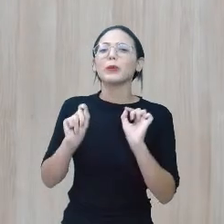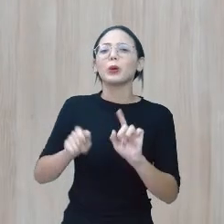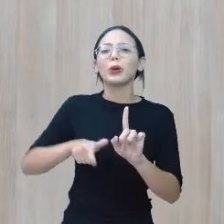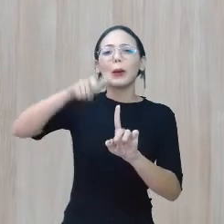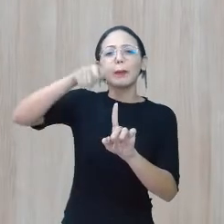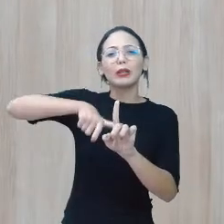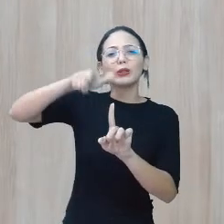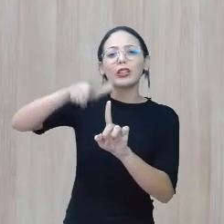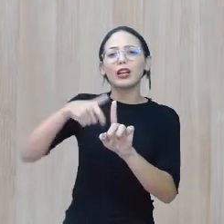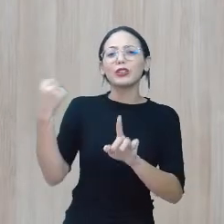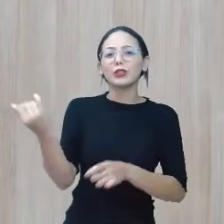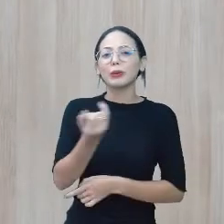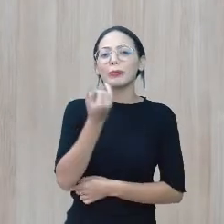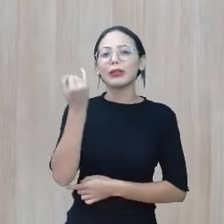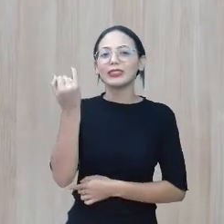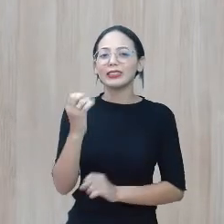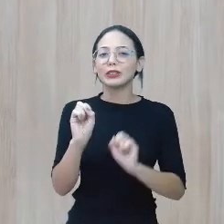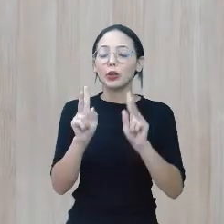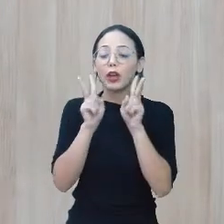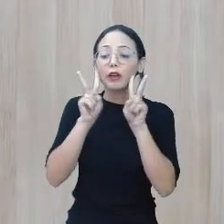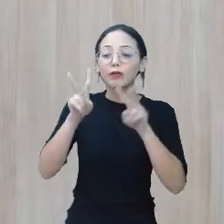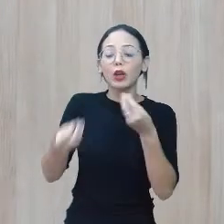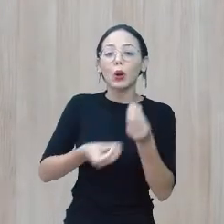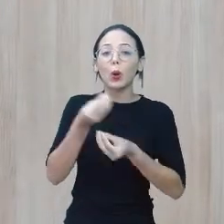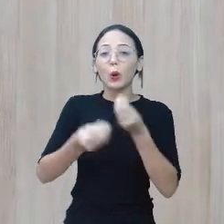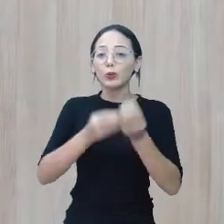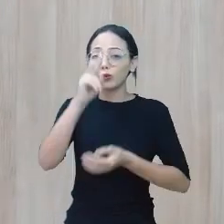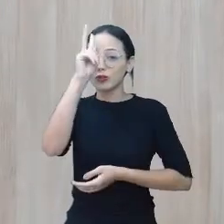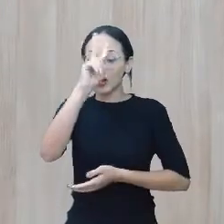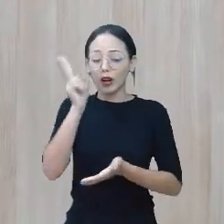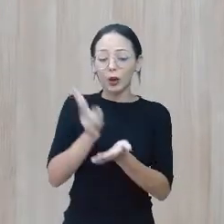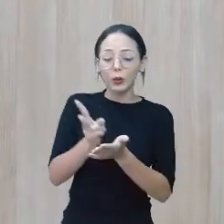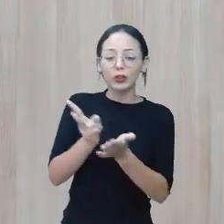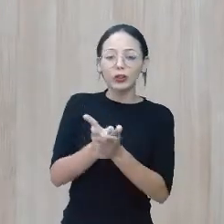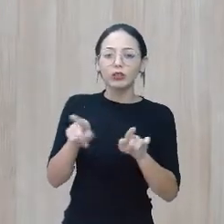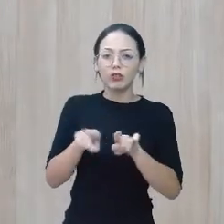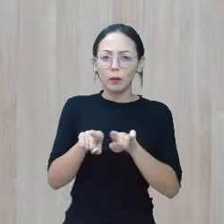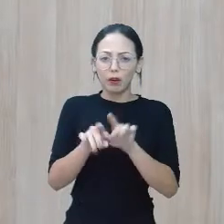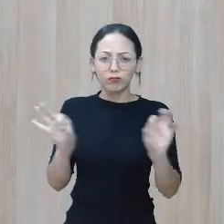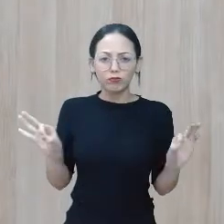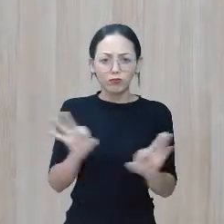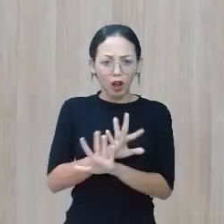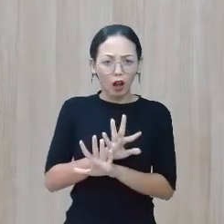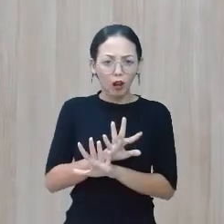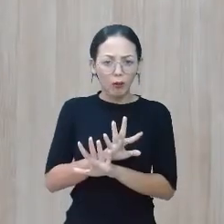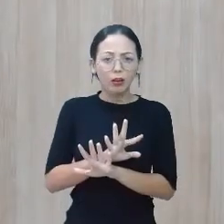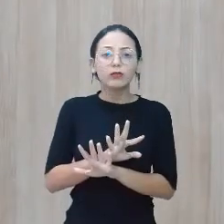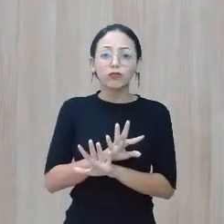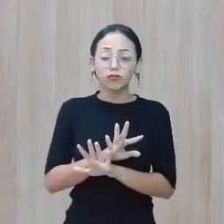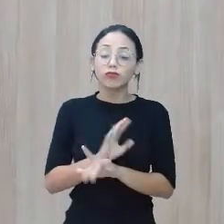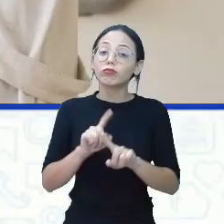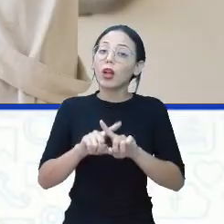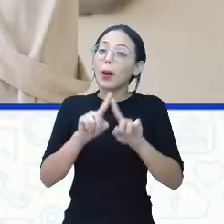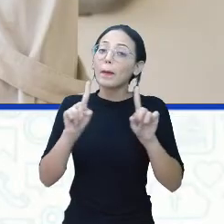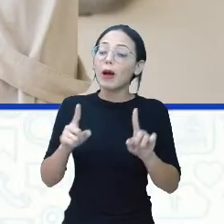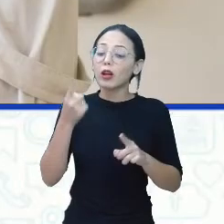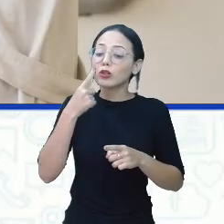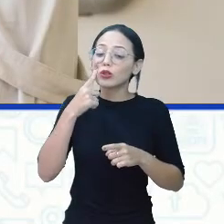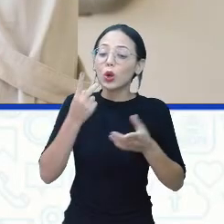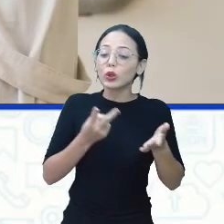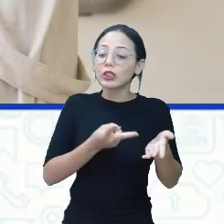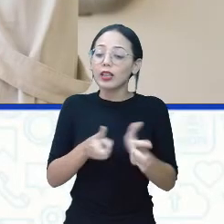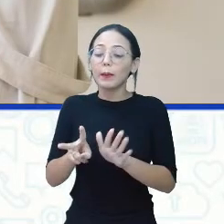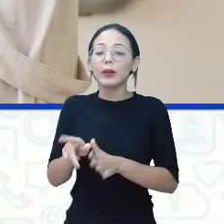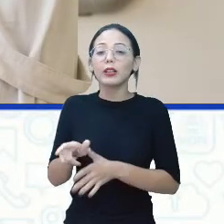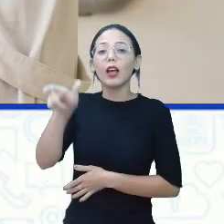personagem ímpar, né? Vamos ver como essa história continua e como se dá o seu desfecho? Mas, durante a semana,